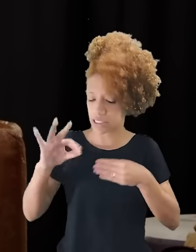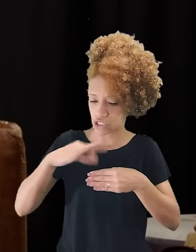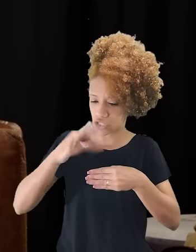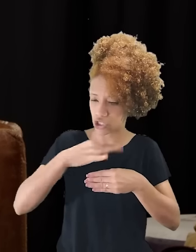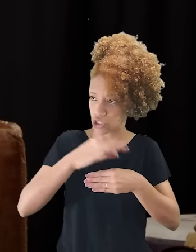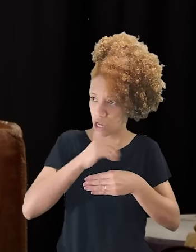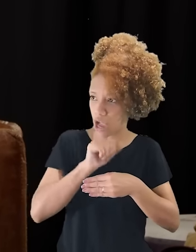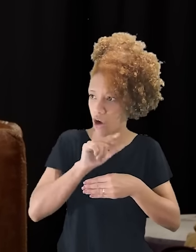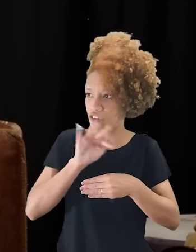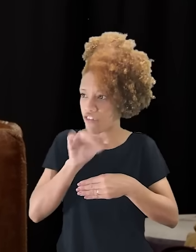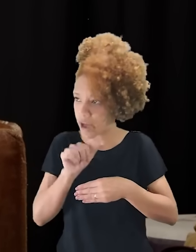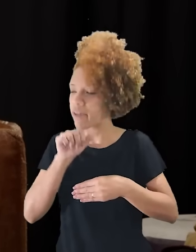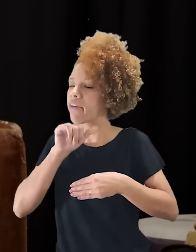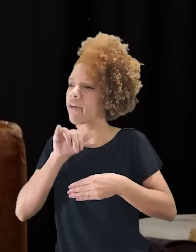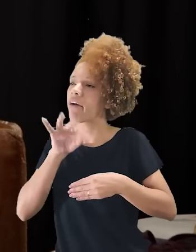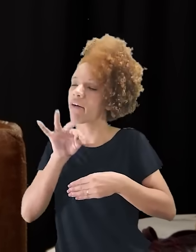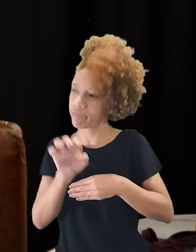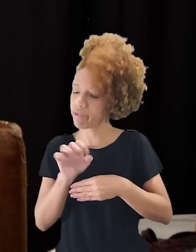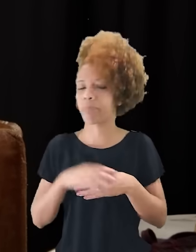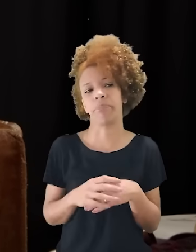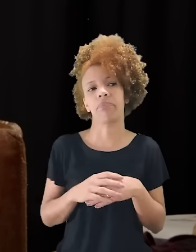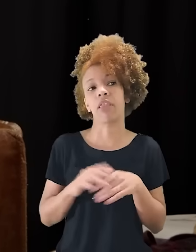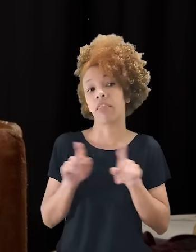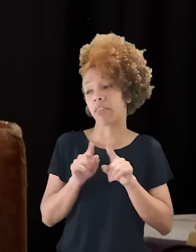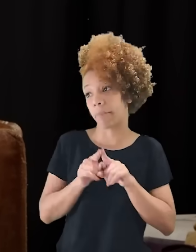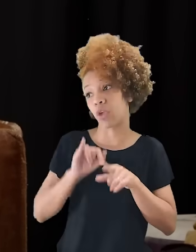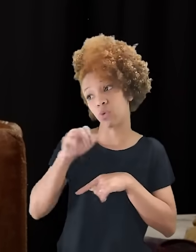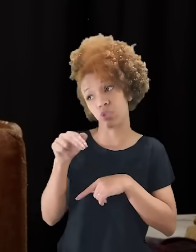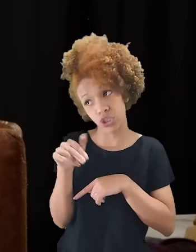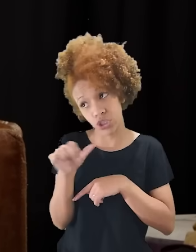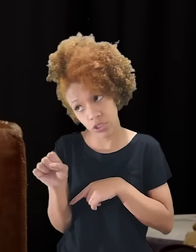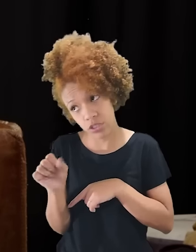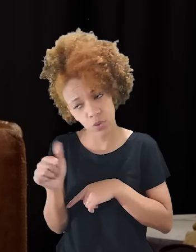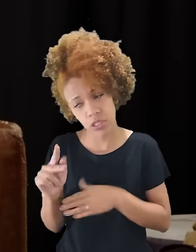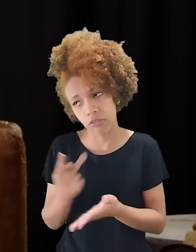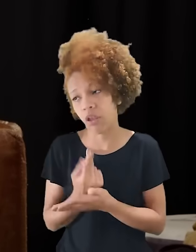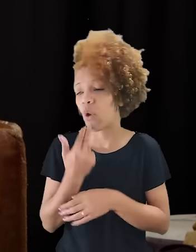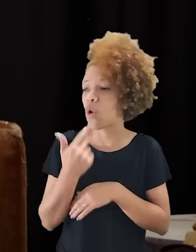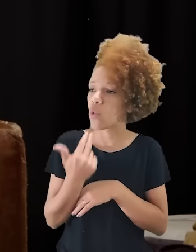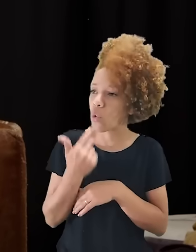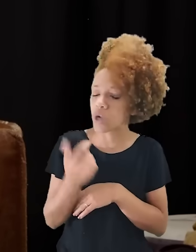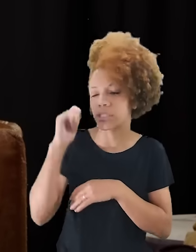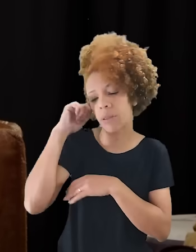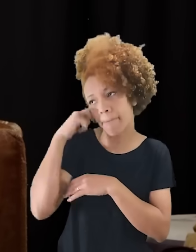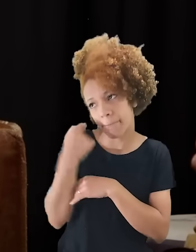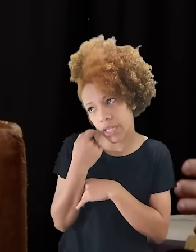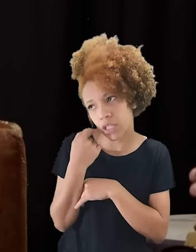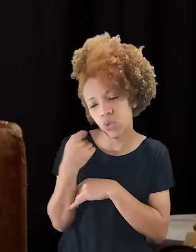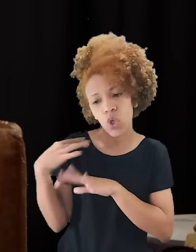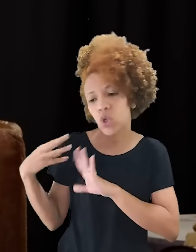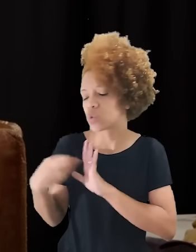acho que não tem erro são são peças Chaves roupas jeans também eu acho que não tem erro cores